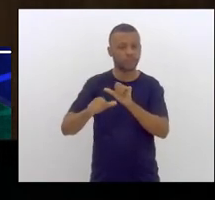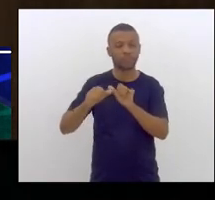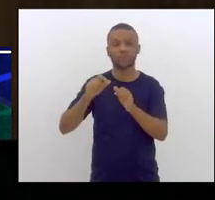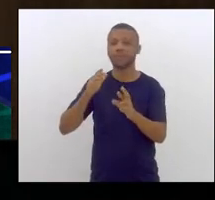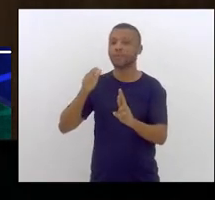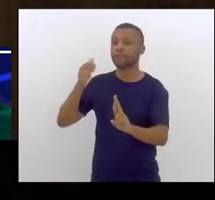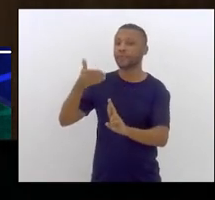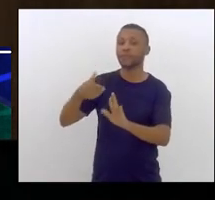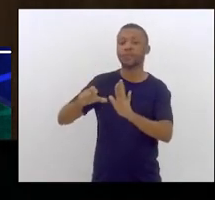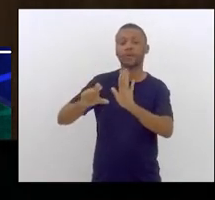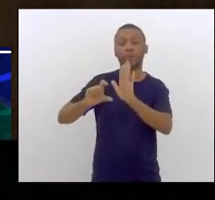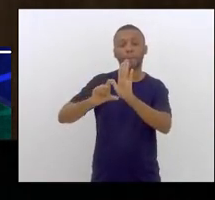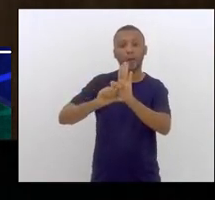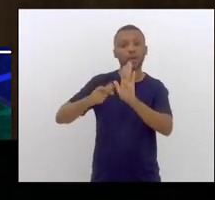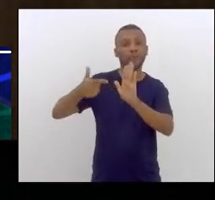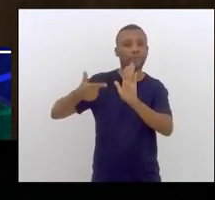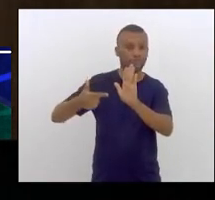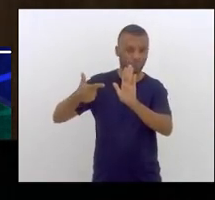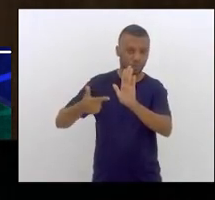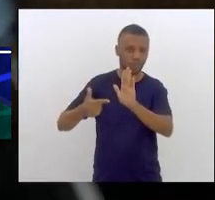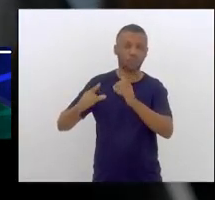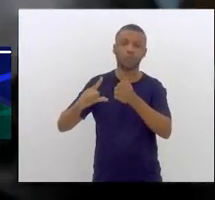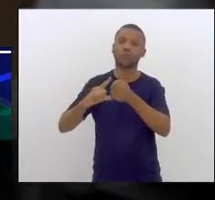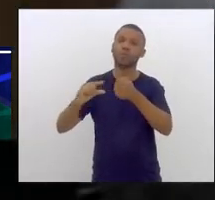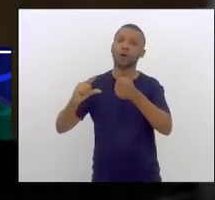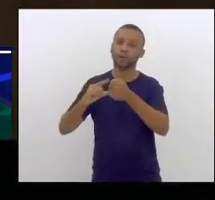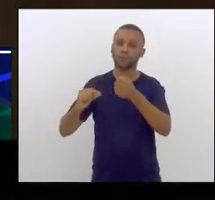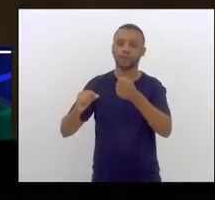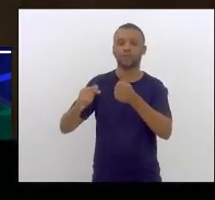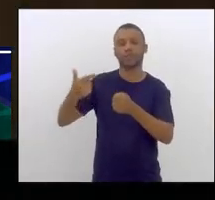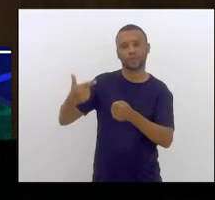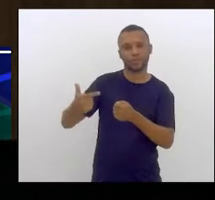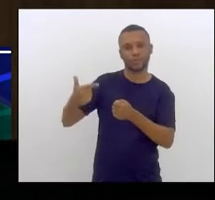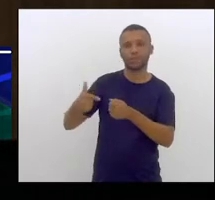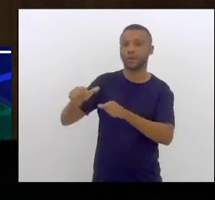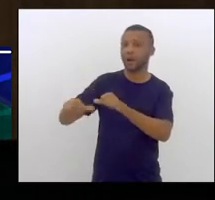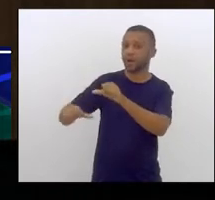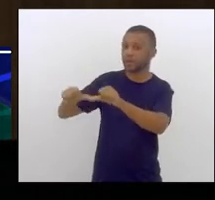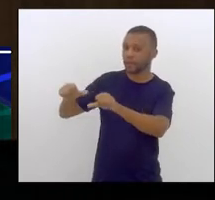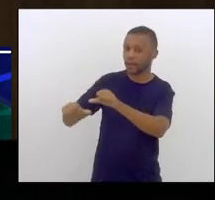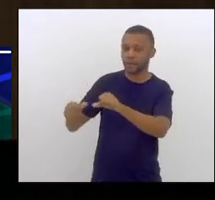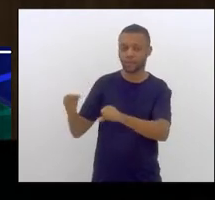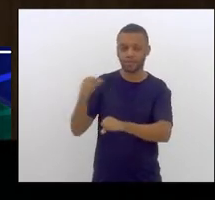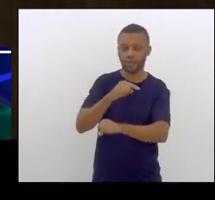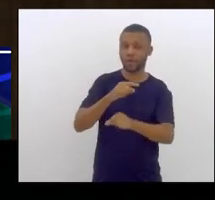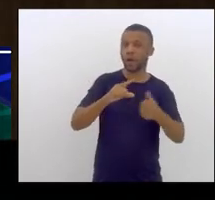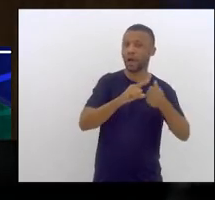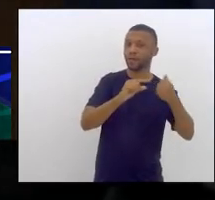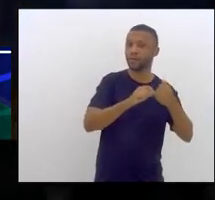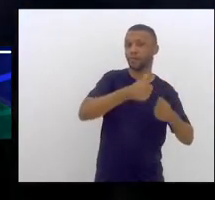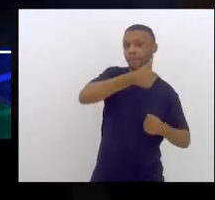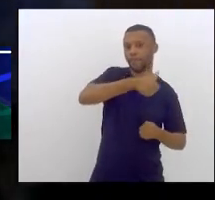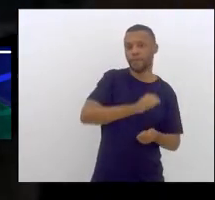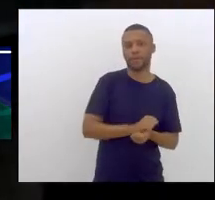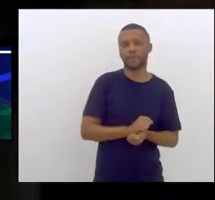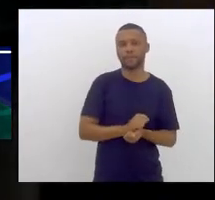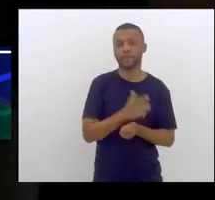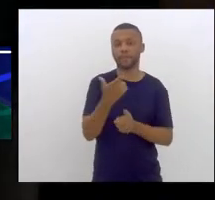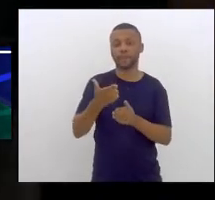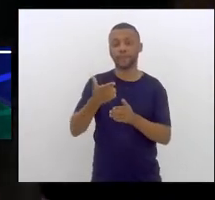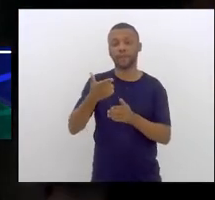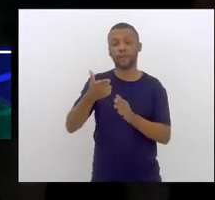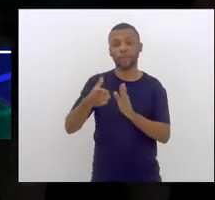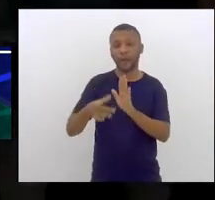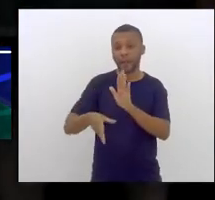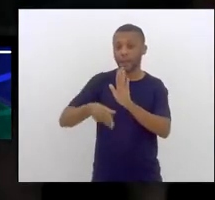parágrafo 2º do artigo 2º, alterado pelo artigo 1º, e emenda